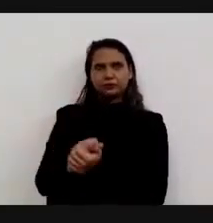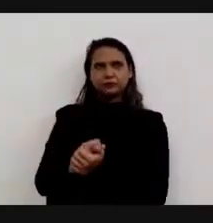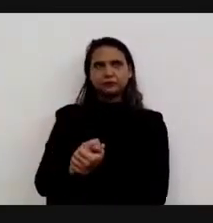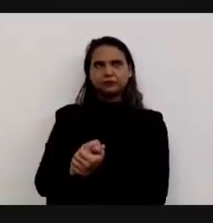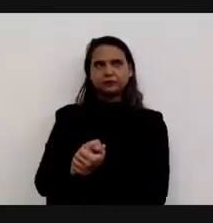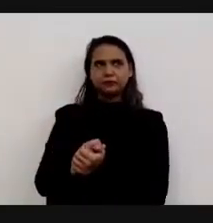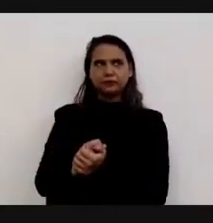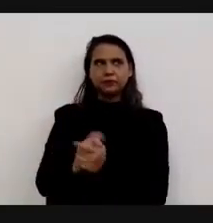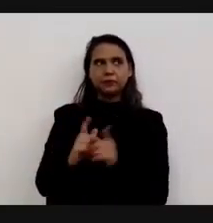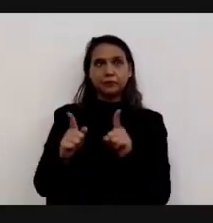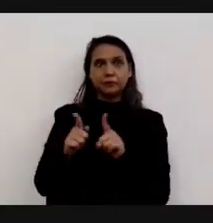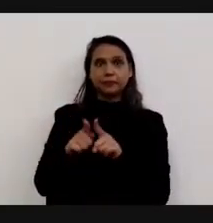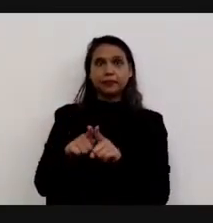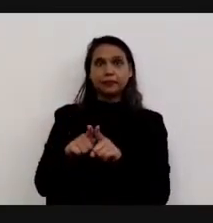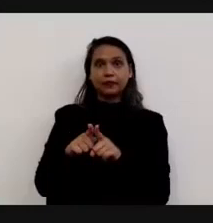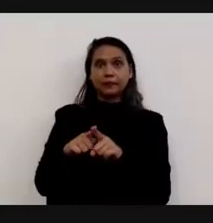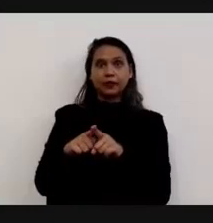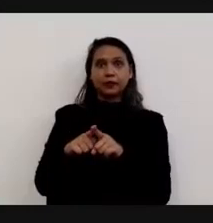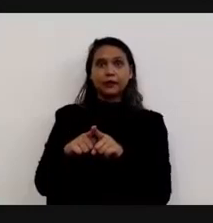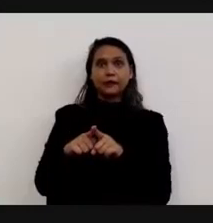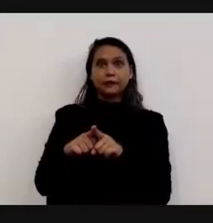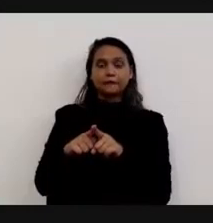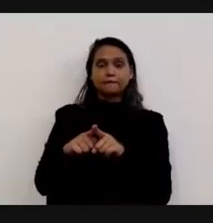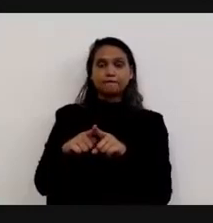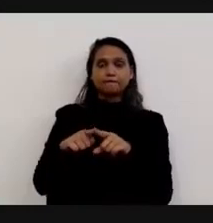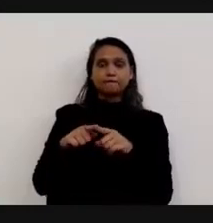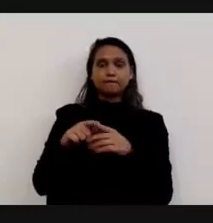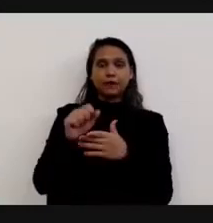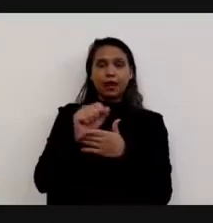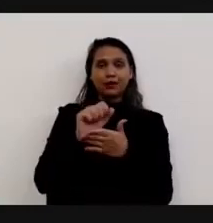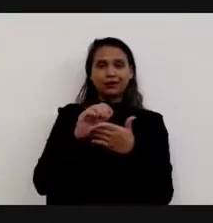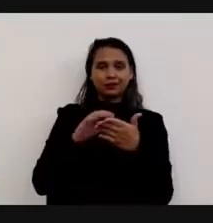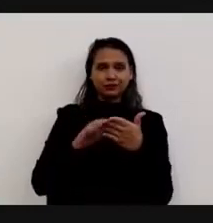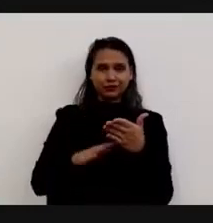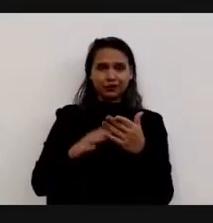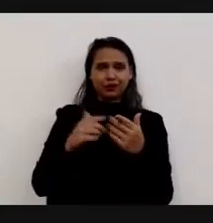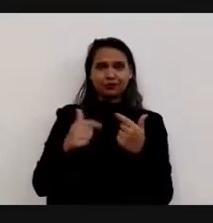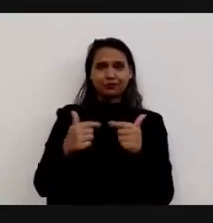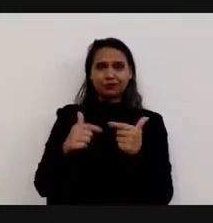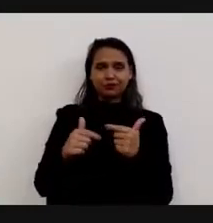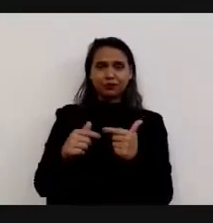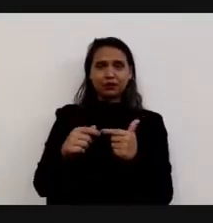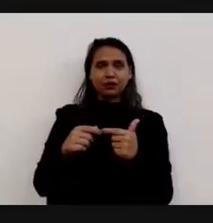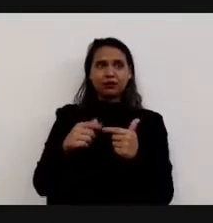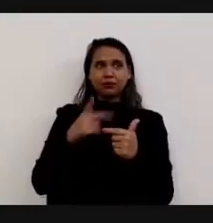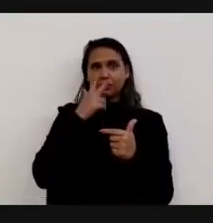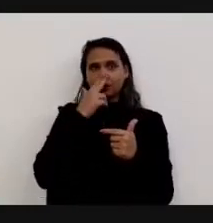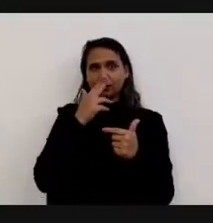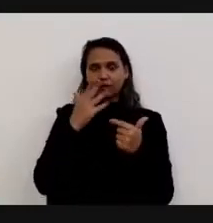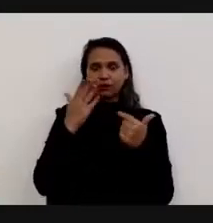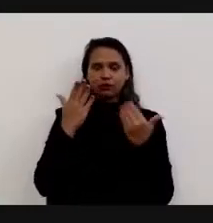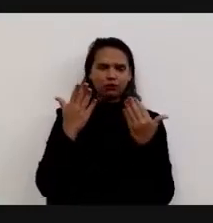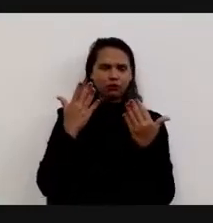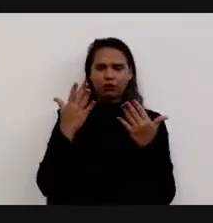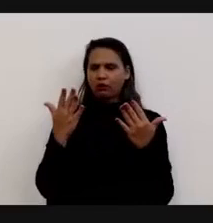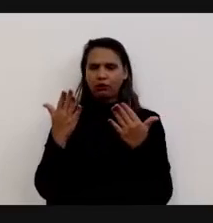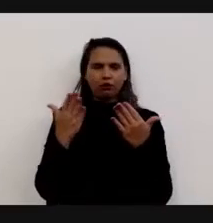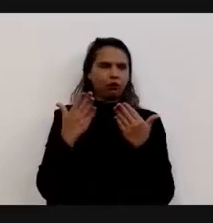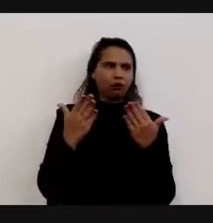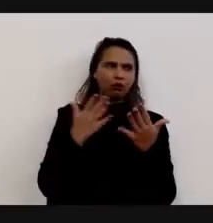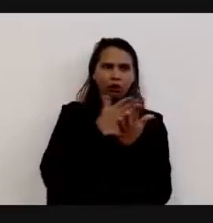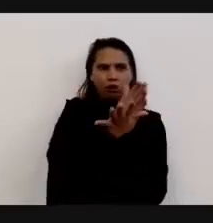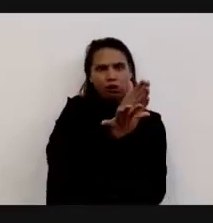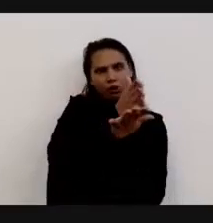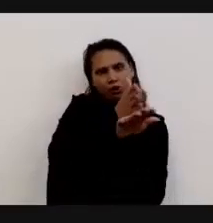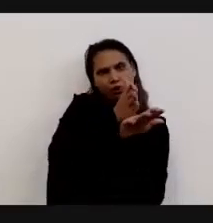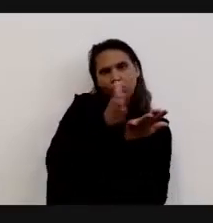Priorização de tarefas. Então, muitas vezes a pessoa se perde num monte de coisas. Ela acha que ela é multitarefa. O ser humano não é